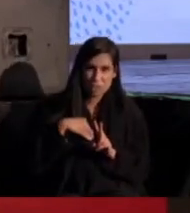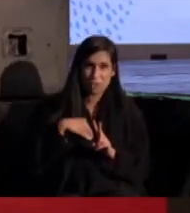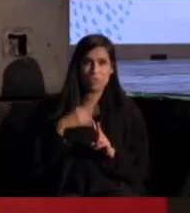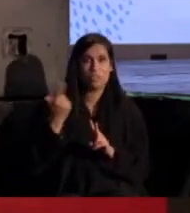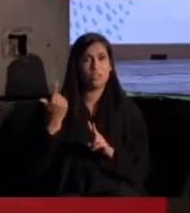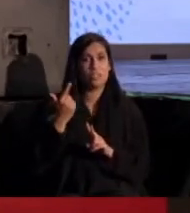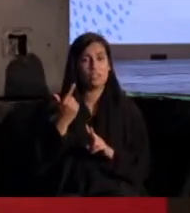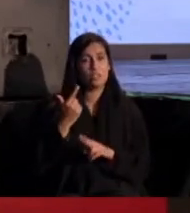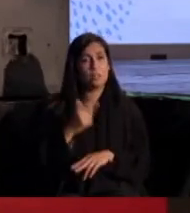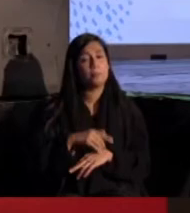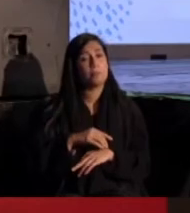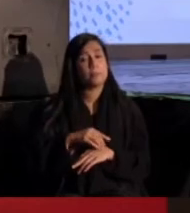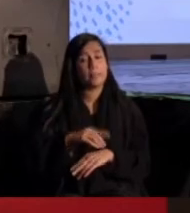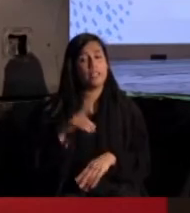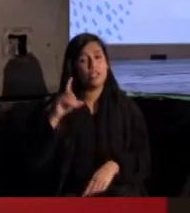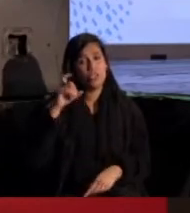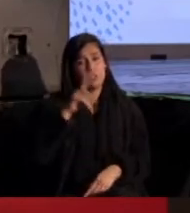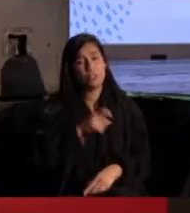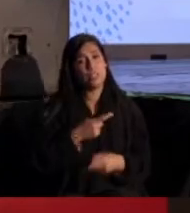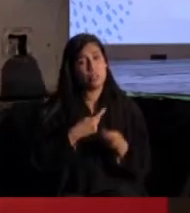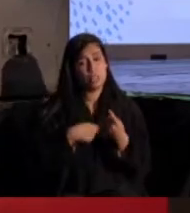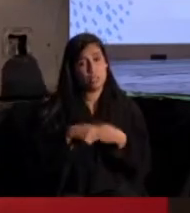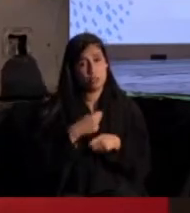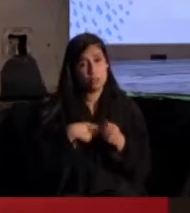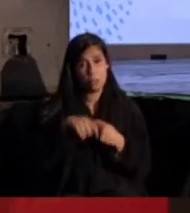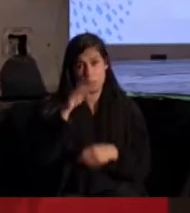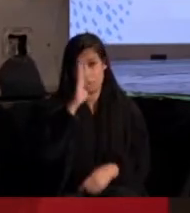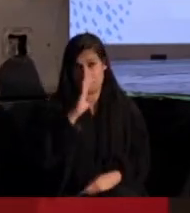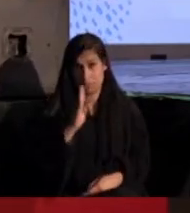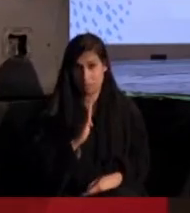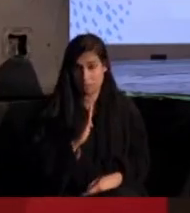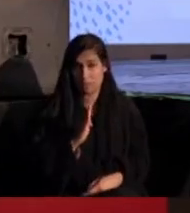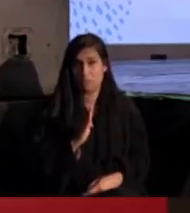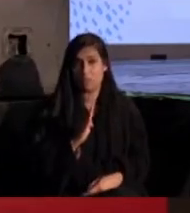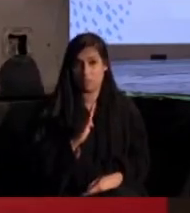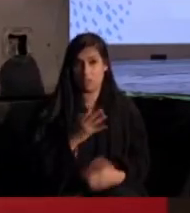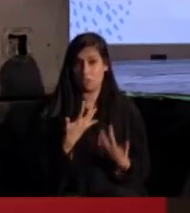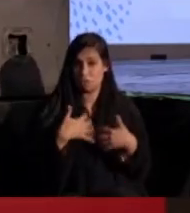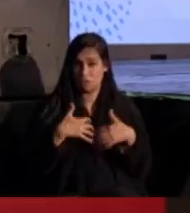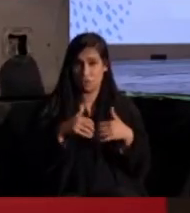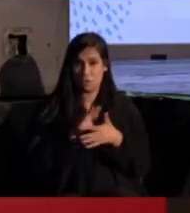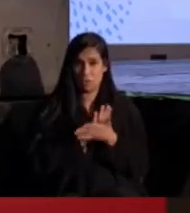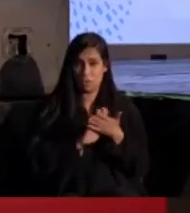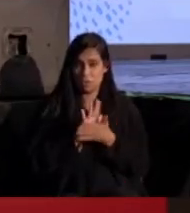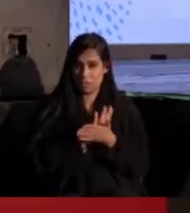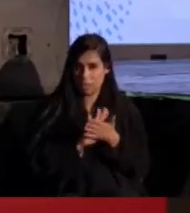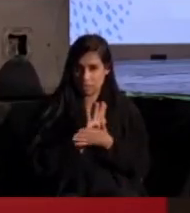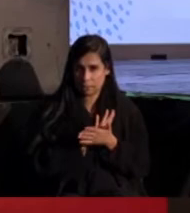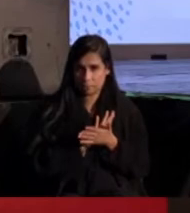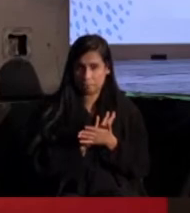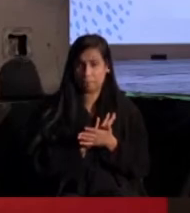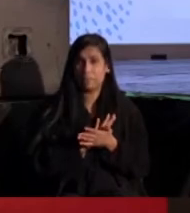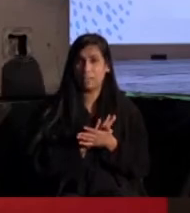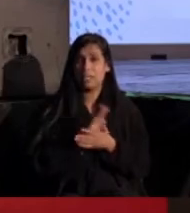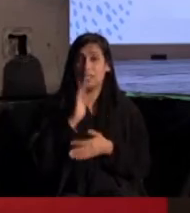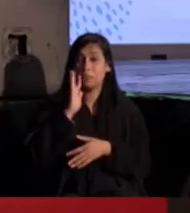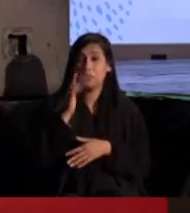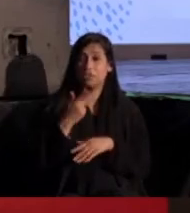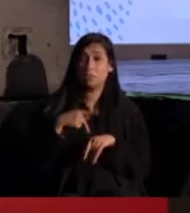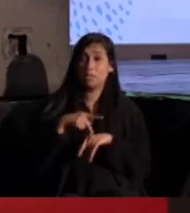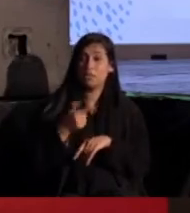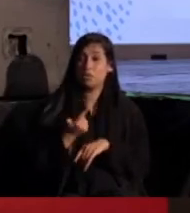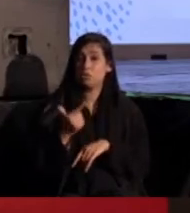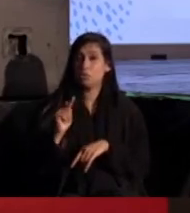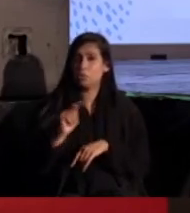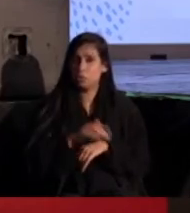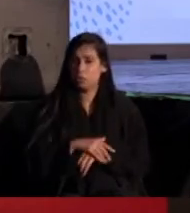fazer a economia no Brasil funcionar, ou seja, a economia da colônia, porque o índio era preguiçoso. Tivemos que trazer gente da